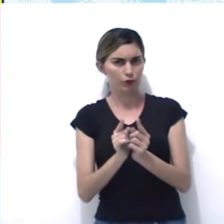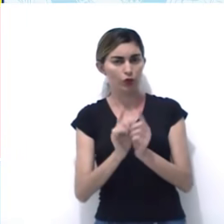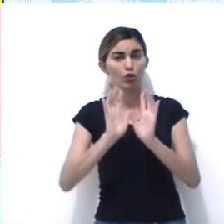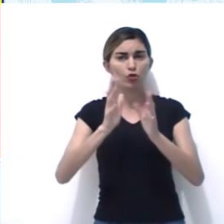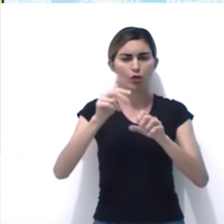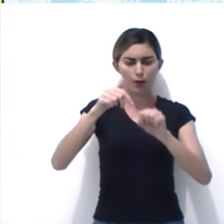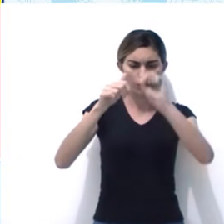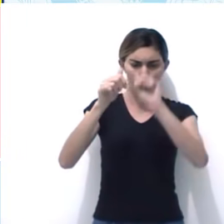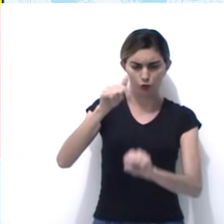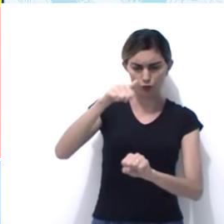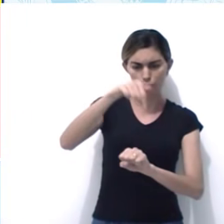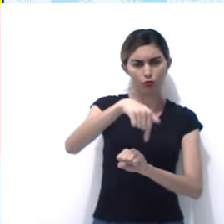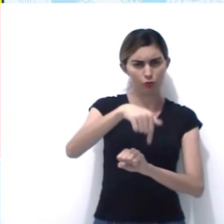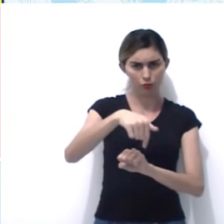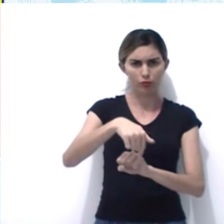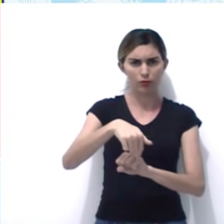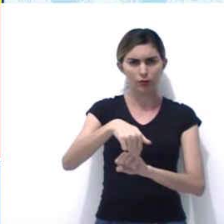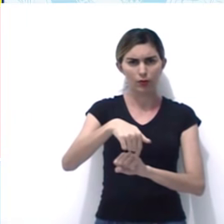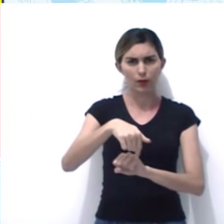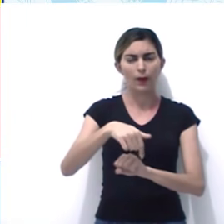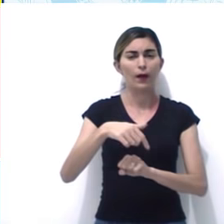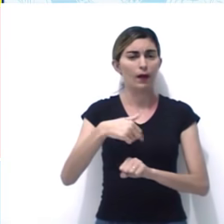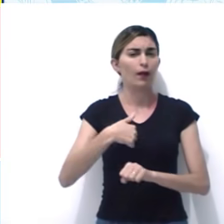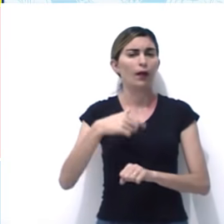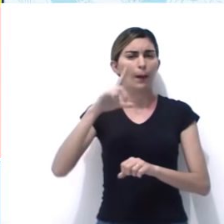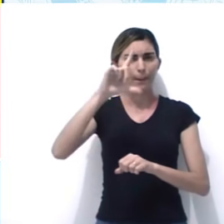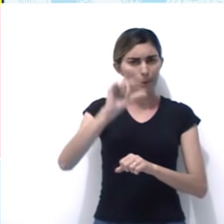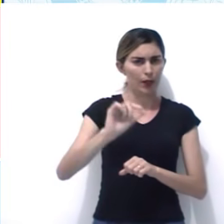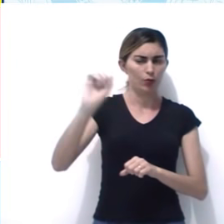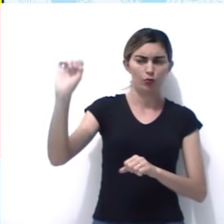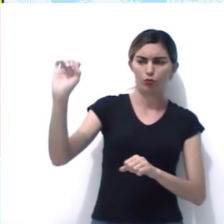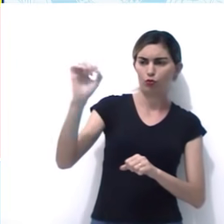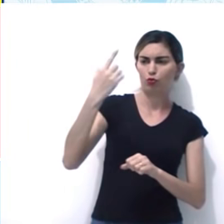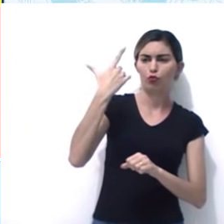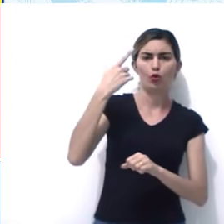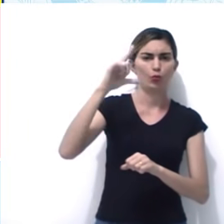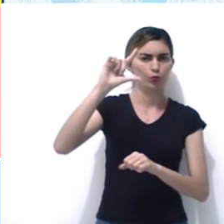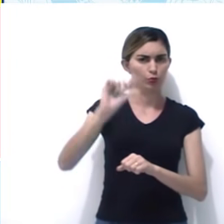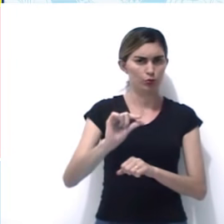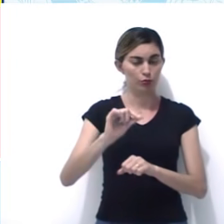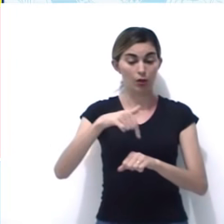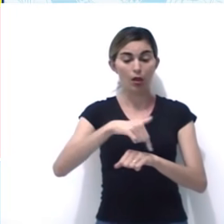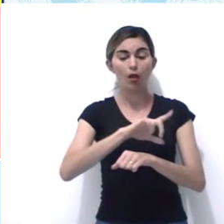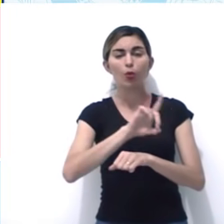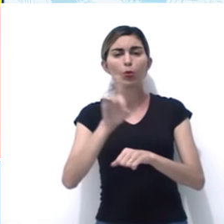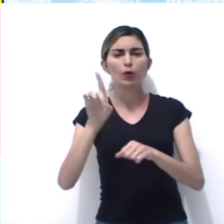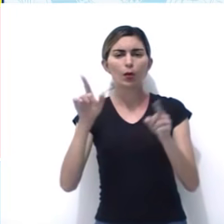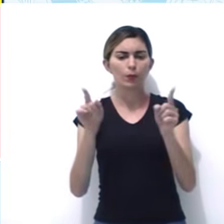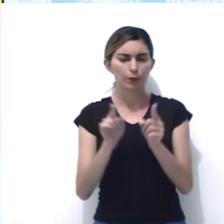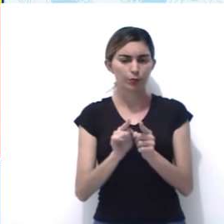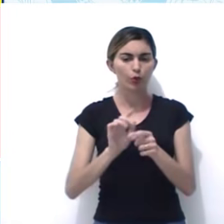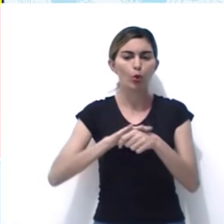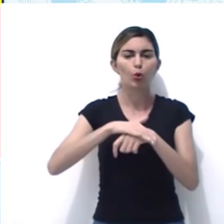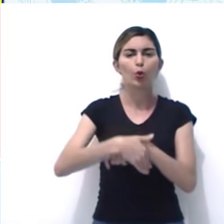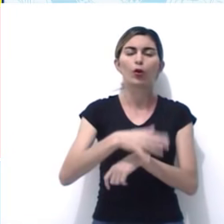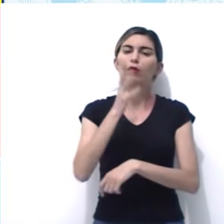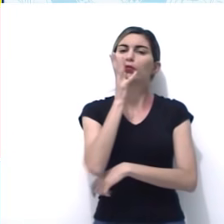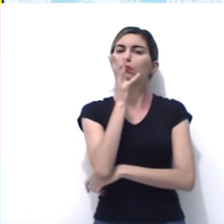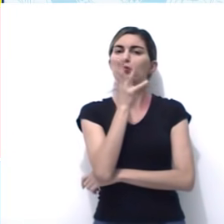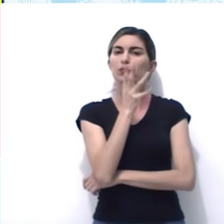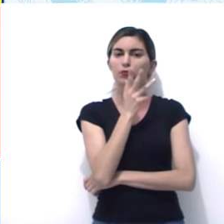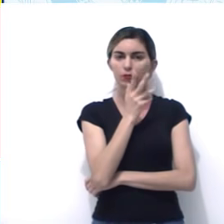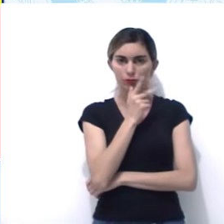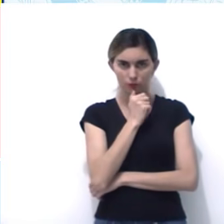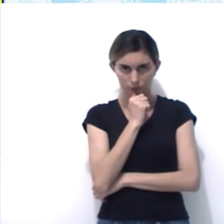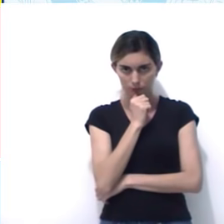curtas já no hemisfério sul e vai receber menos iluminação os dias vão ser mais curtos e as